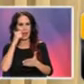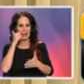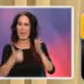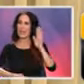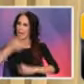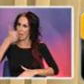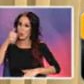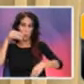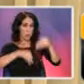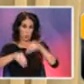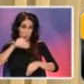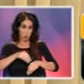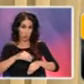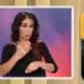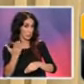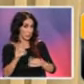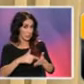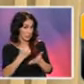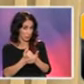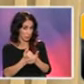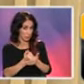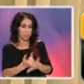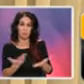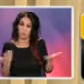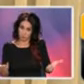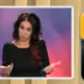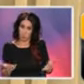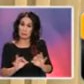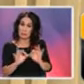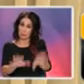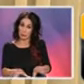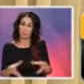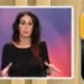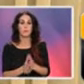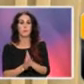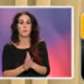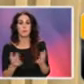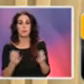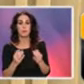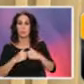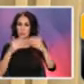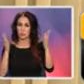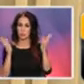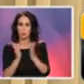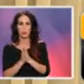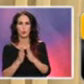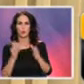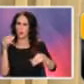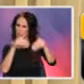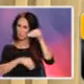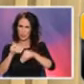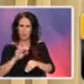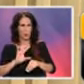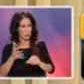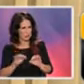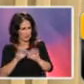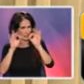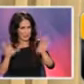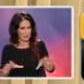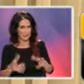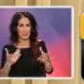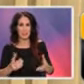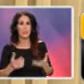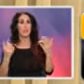ganhou as eleições. Assim ocorreu em todos os atos eleitorais em que a